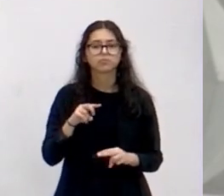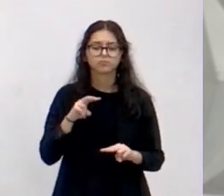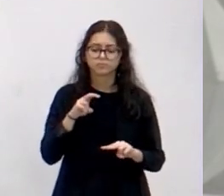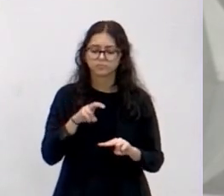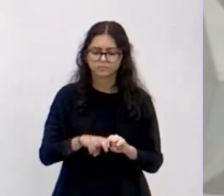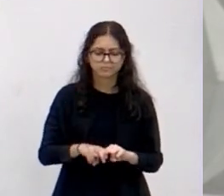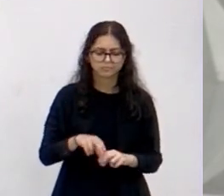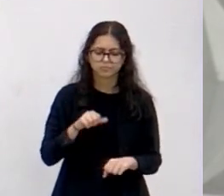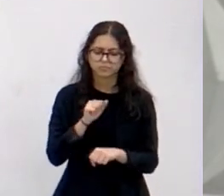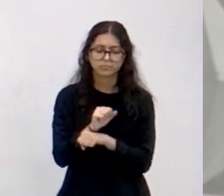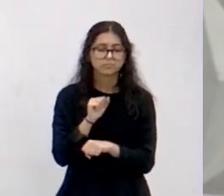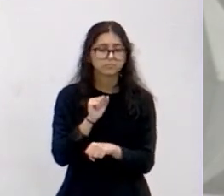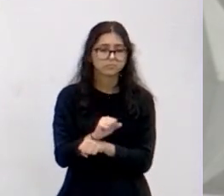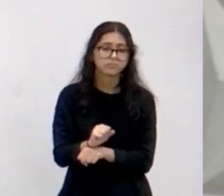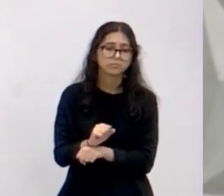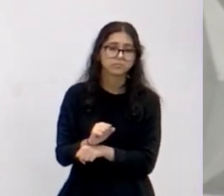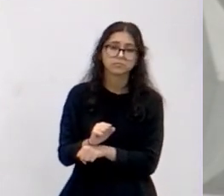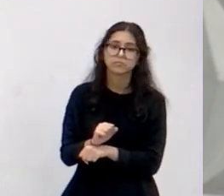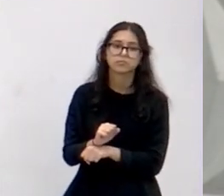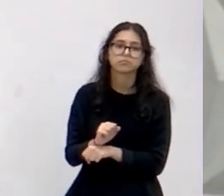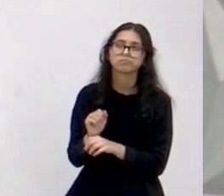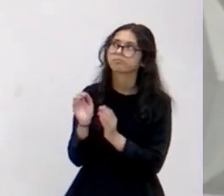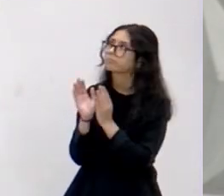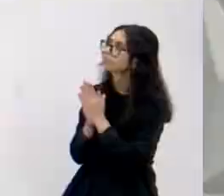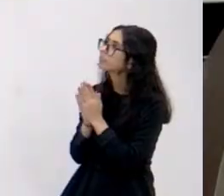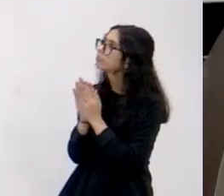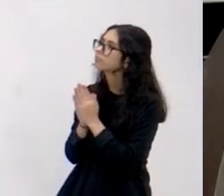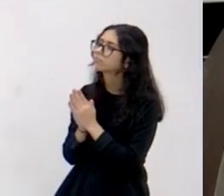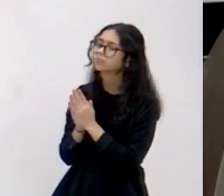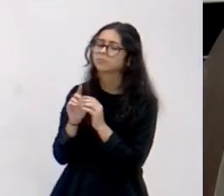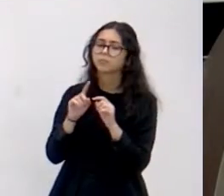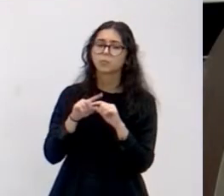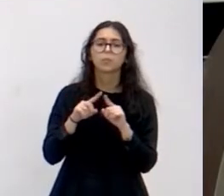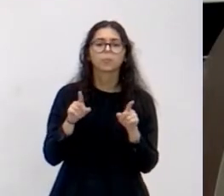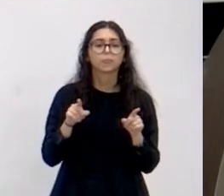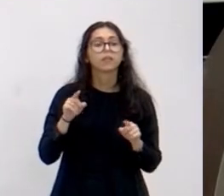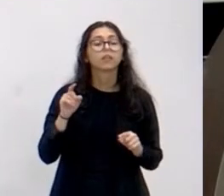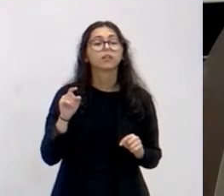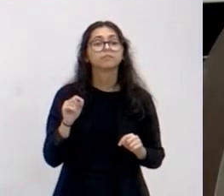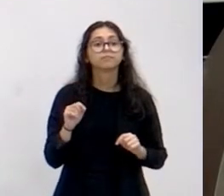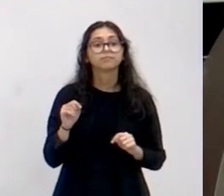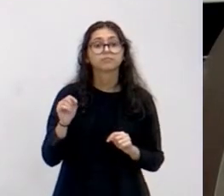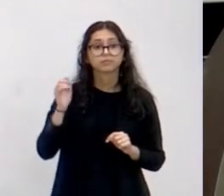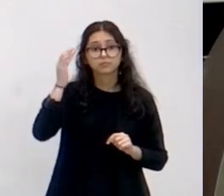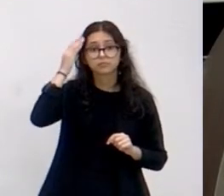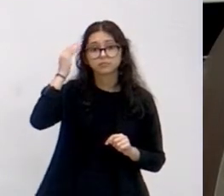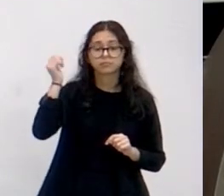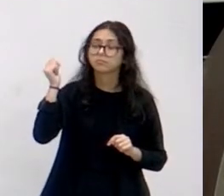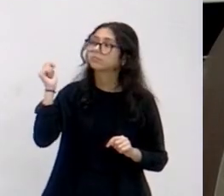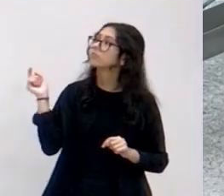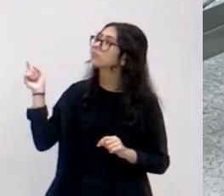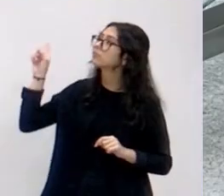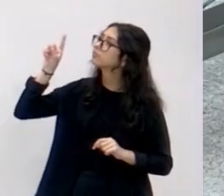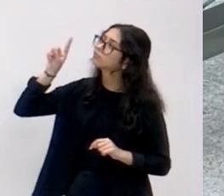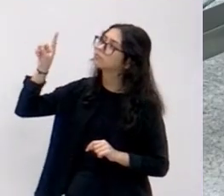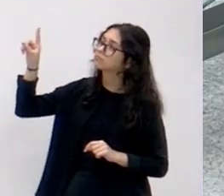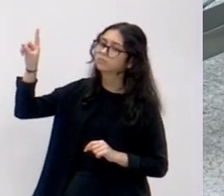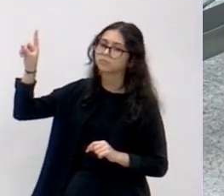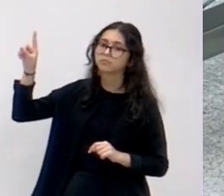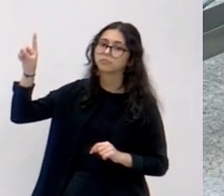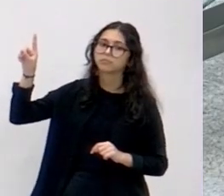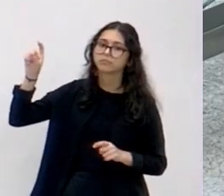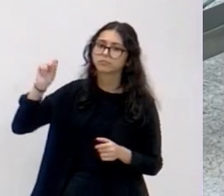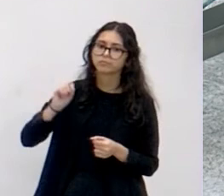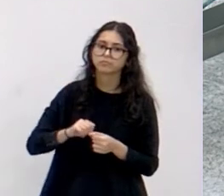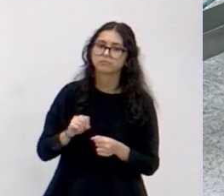transformando isso em oração lembre-se que o Deus é quem você está orando para quem você está orando É